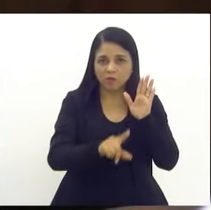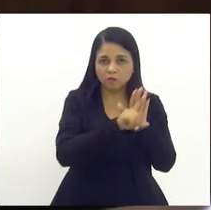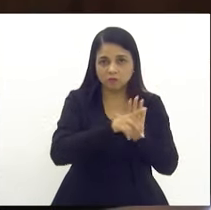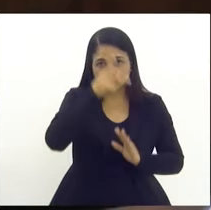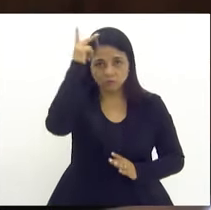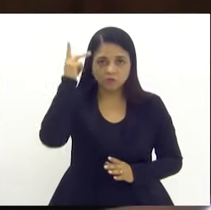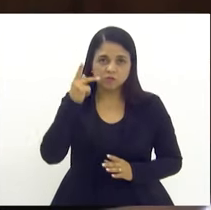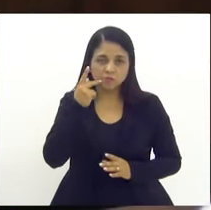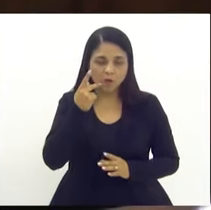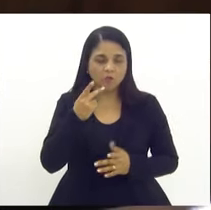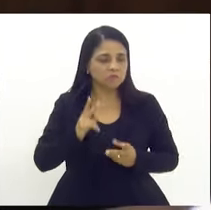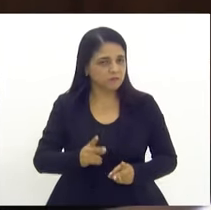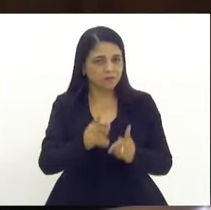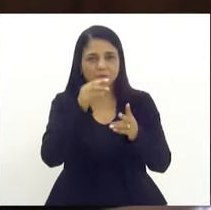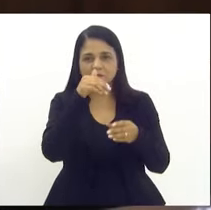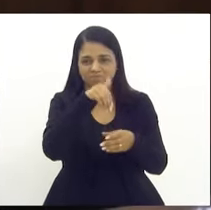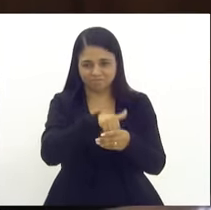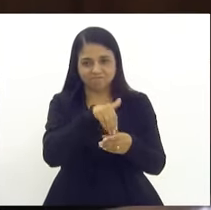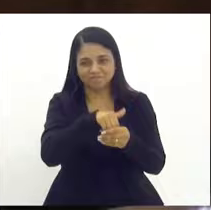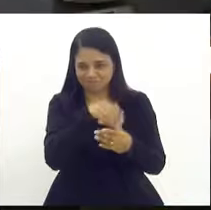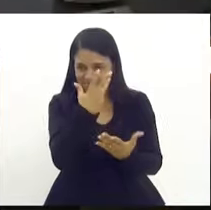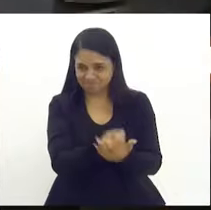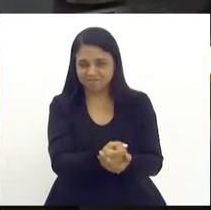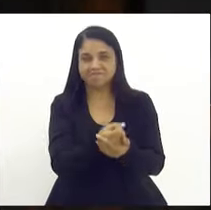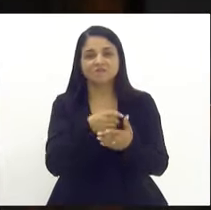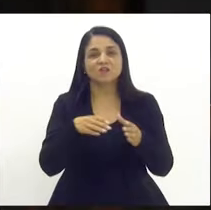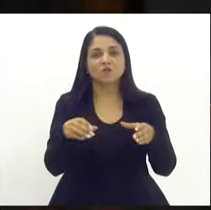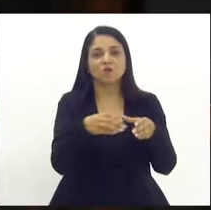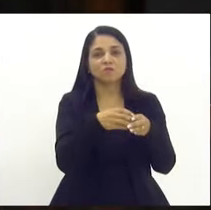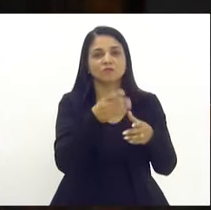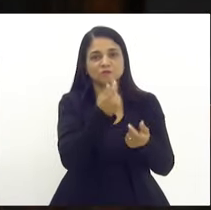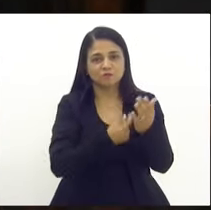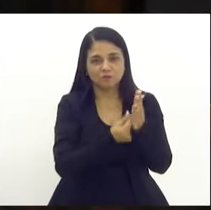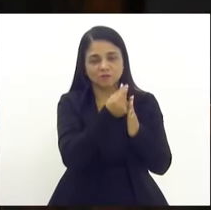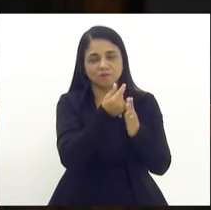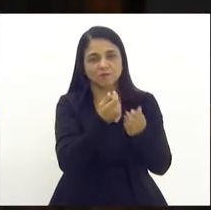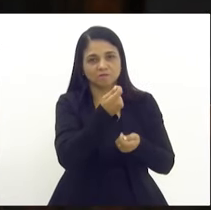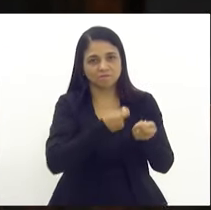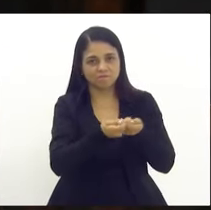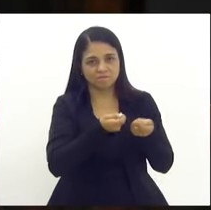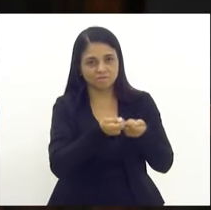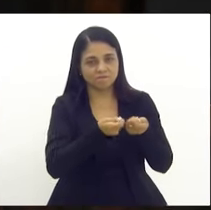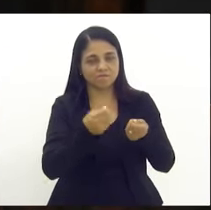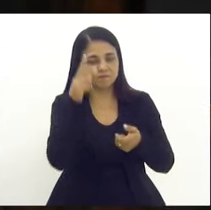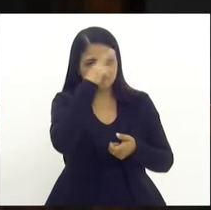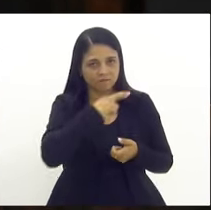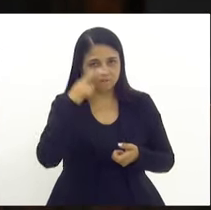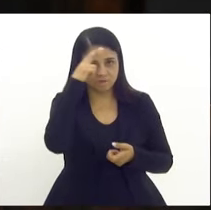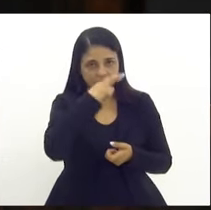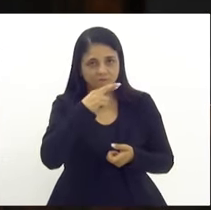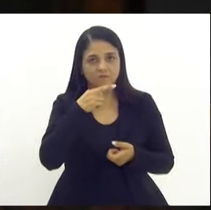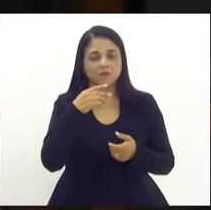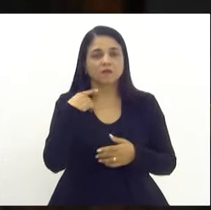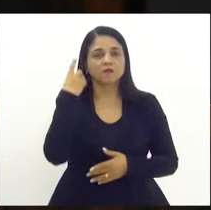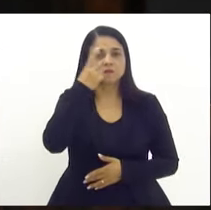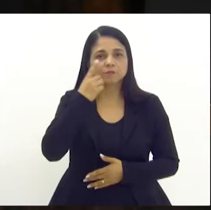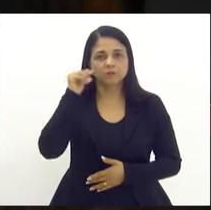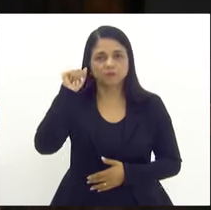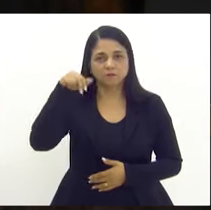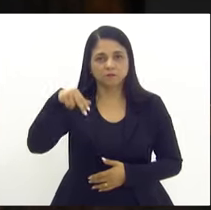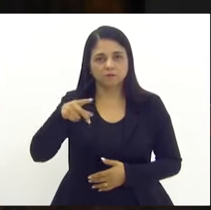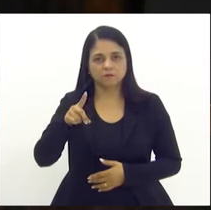Paulo, o parecer é sempre favorável. Pela Comissão de Orçamento, Finanças, Fiscalização Financeira e Controle, deputado André